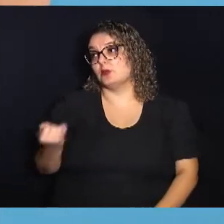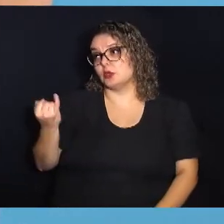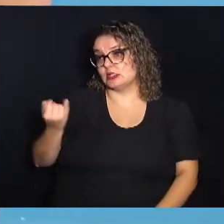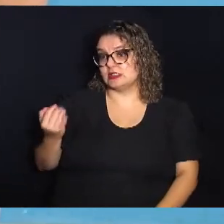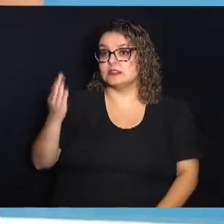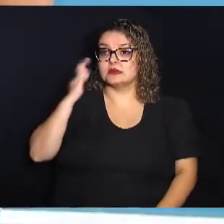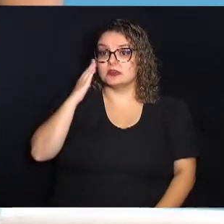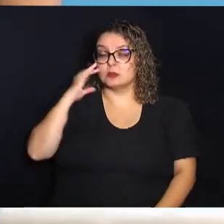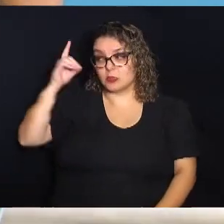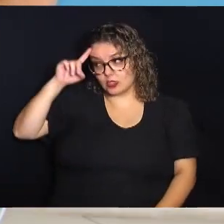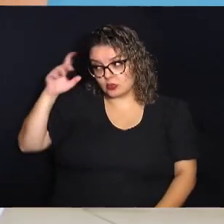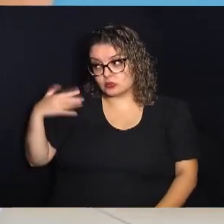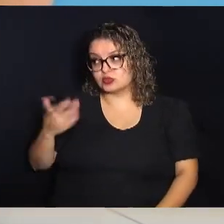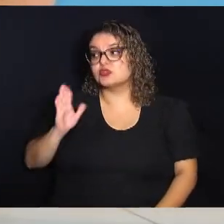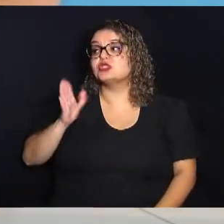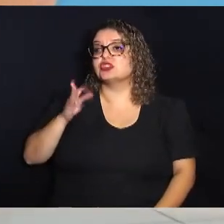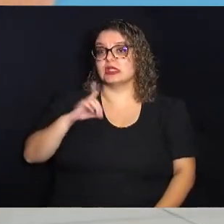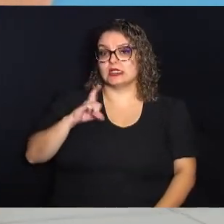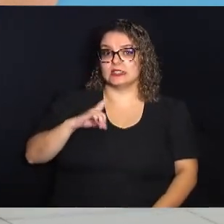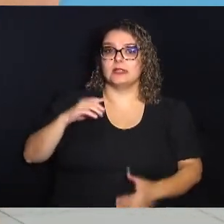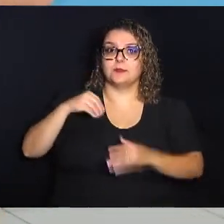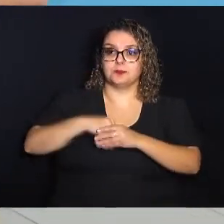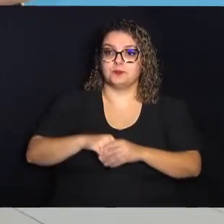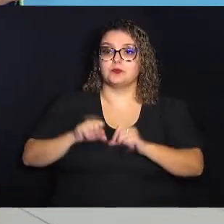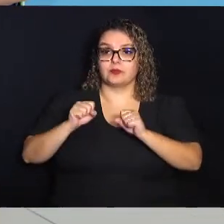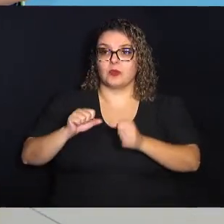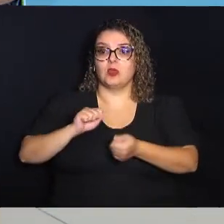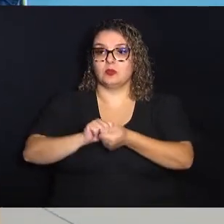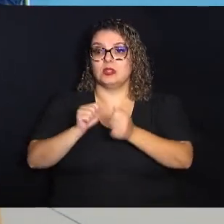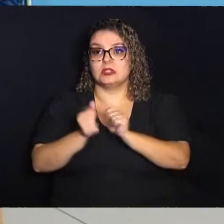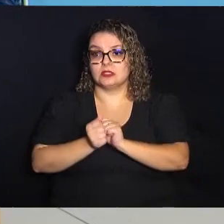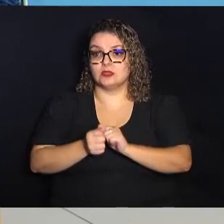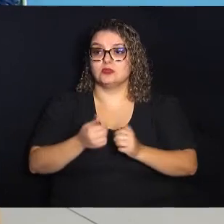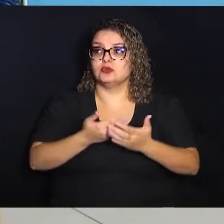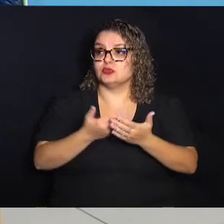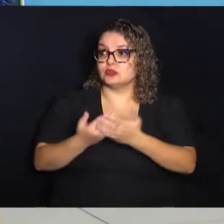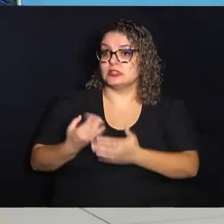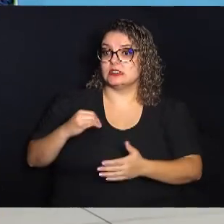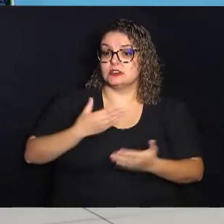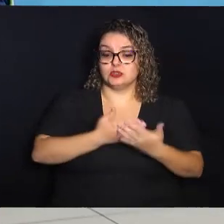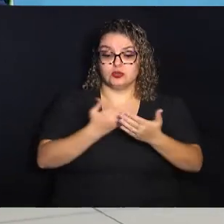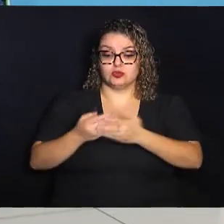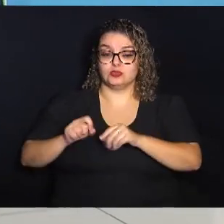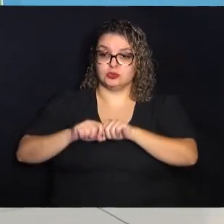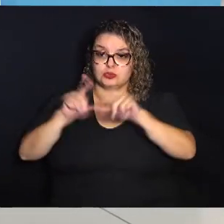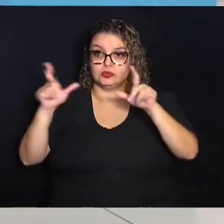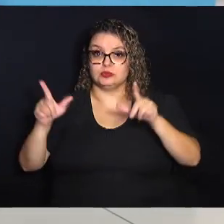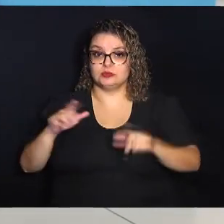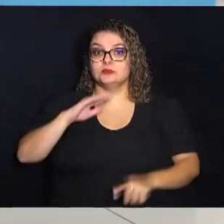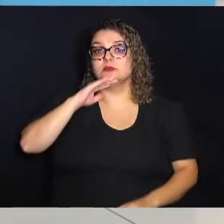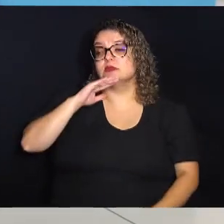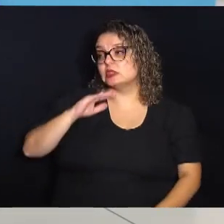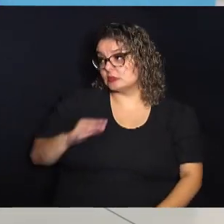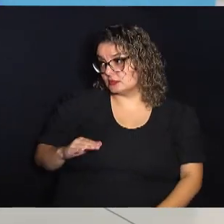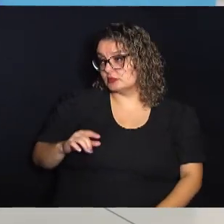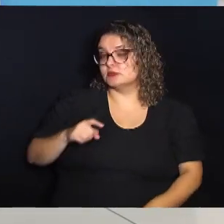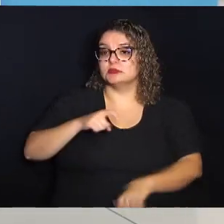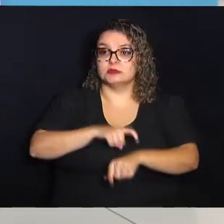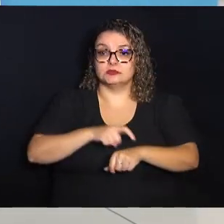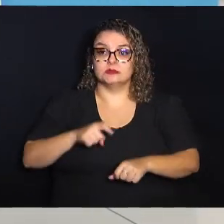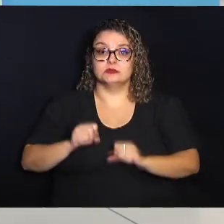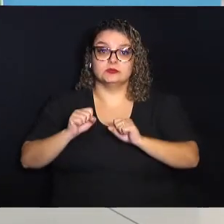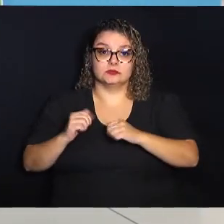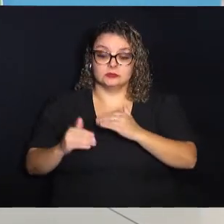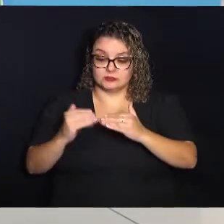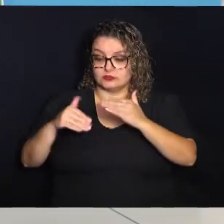que é a rotina que a pessoa já tem para poder encaixar os estudos. Então, se eu estudo de manhã, o período da tarde vai ser um momento que